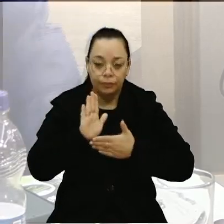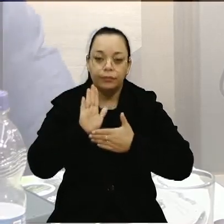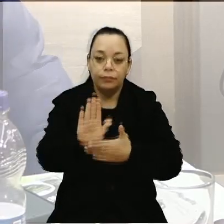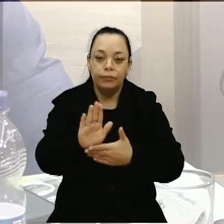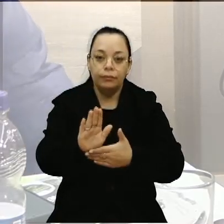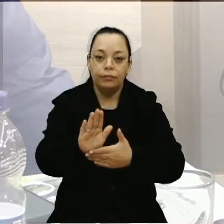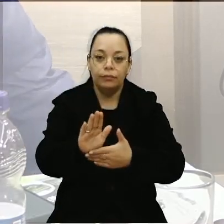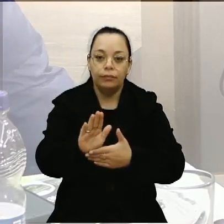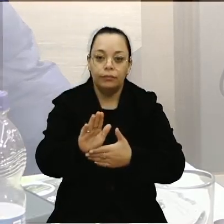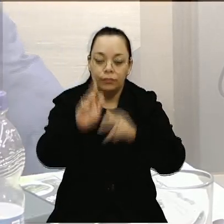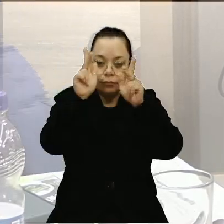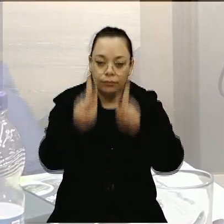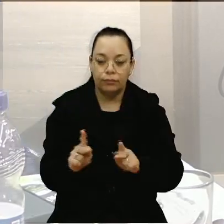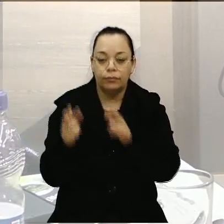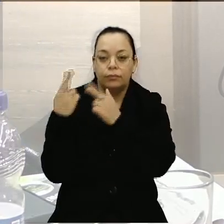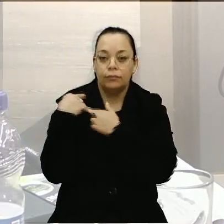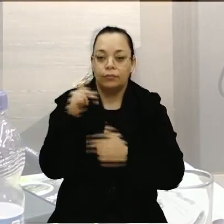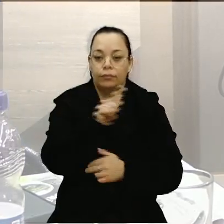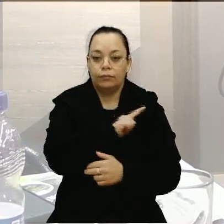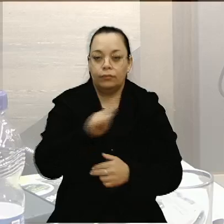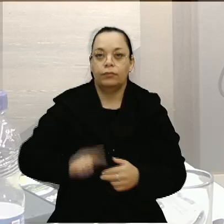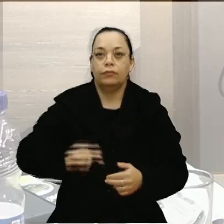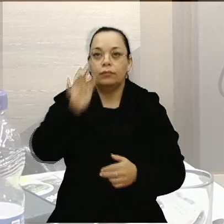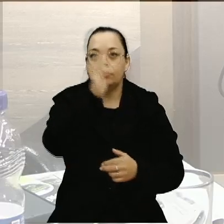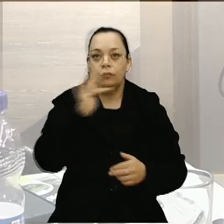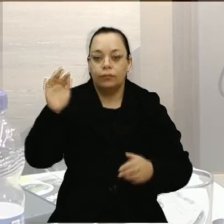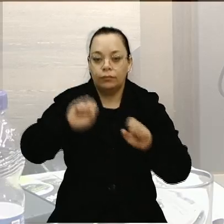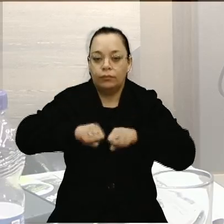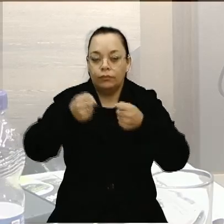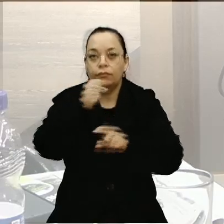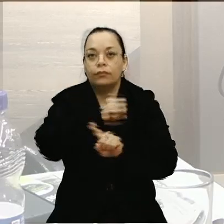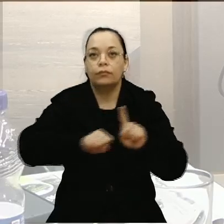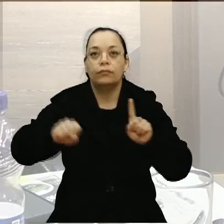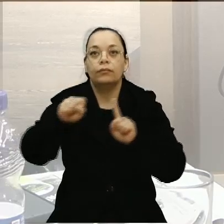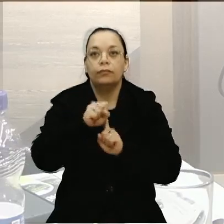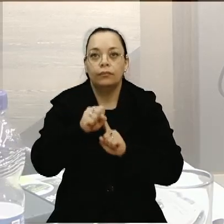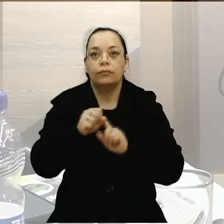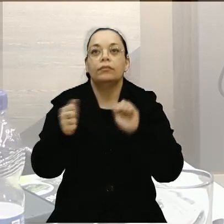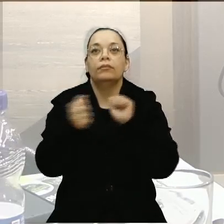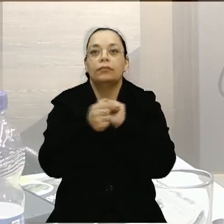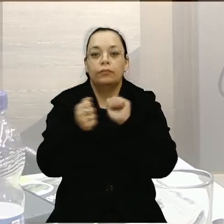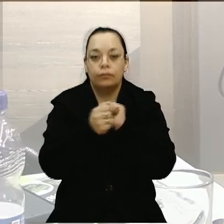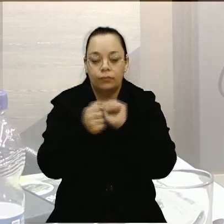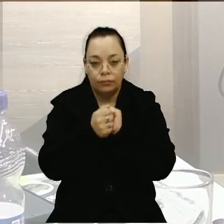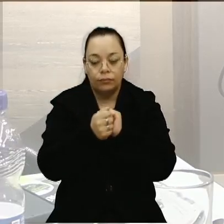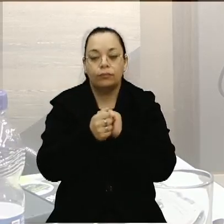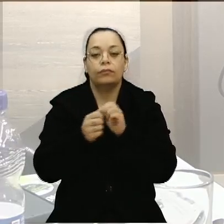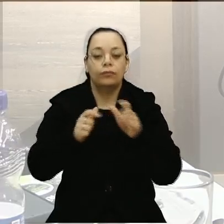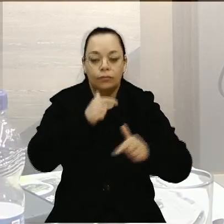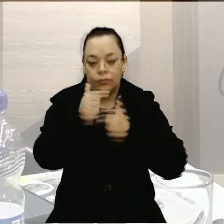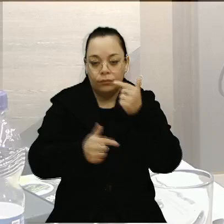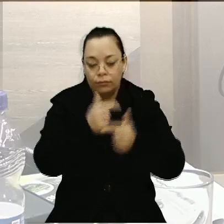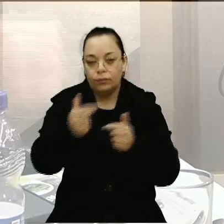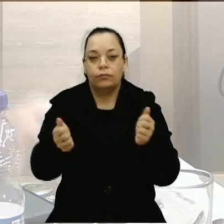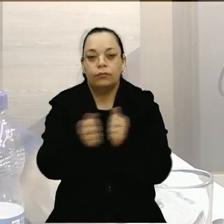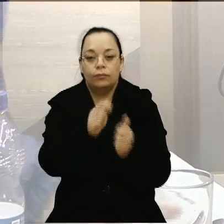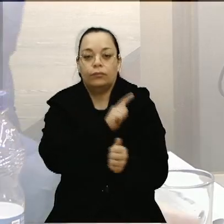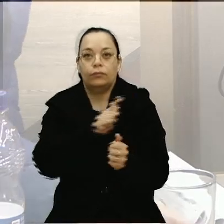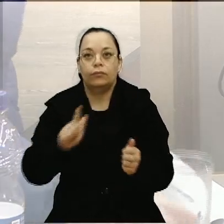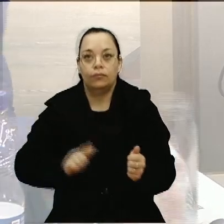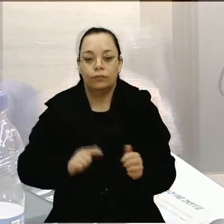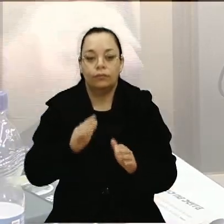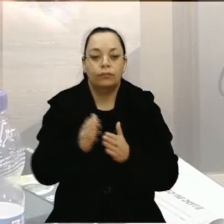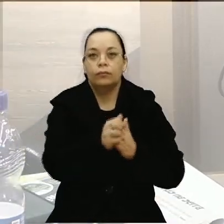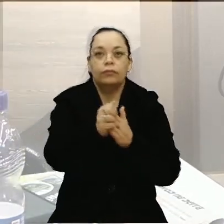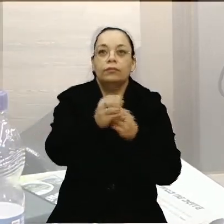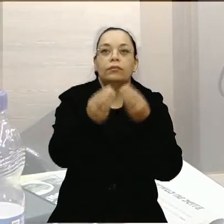dos agentes do governo federal, da Defesa Civil do governo federal, que estavam no gabinete de crise, trabalhando junto com o governo e orientando